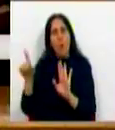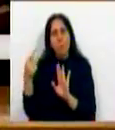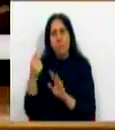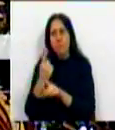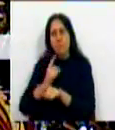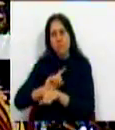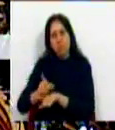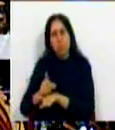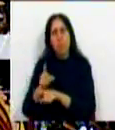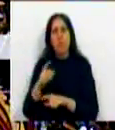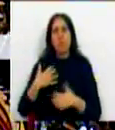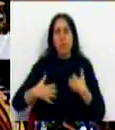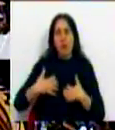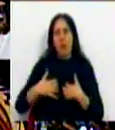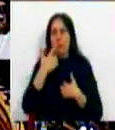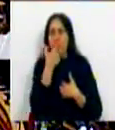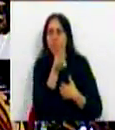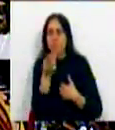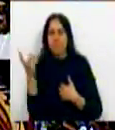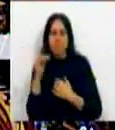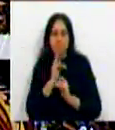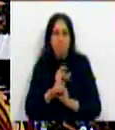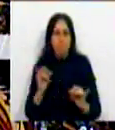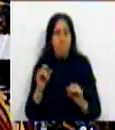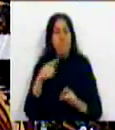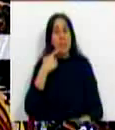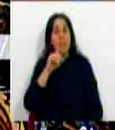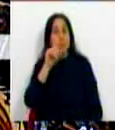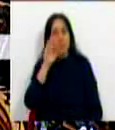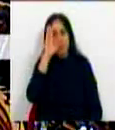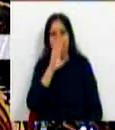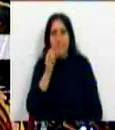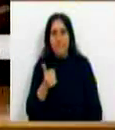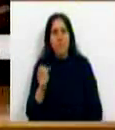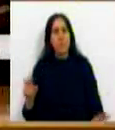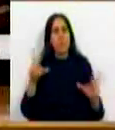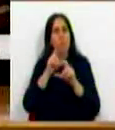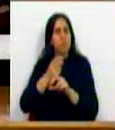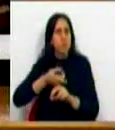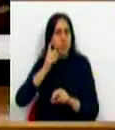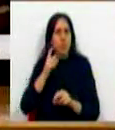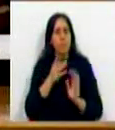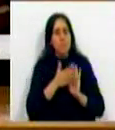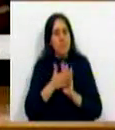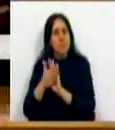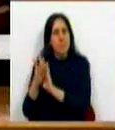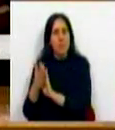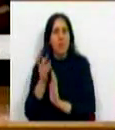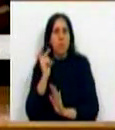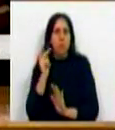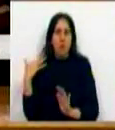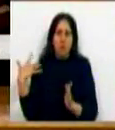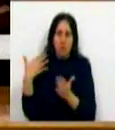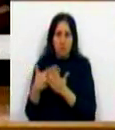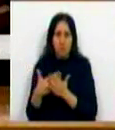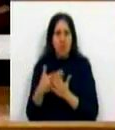momento para o outro, aos anseios de muitos de nós. Estas questões, sabemos-lo bem, não são novas. Avolumaram-se ao longo dos anos e, em